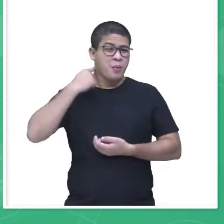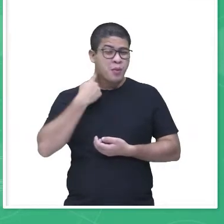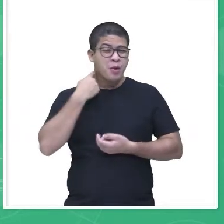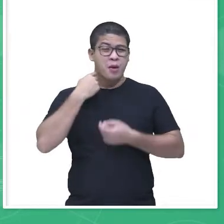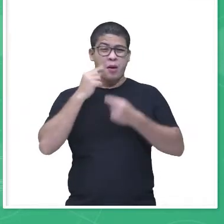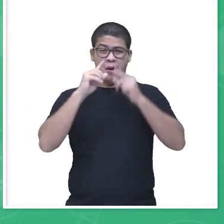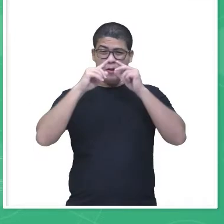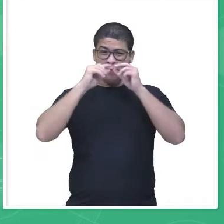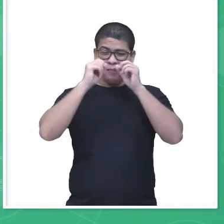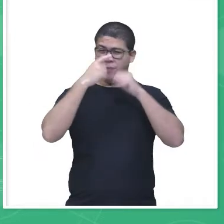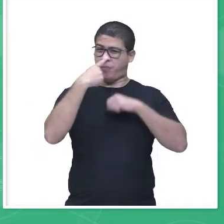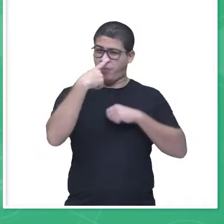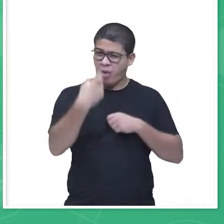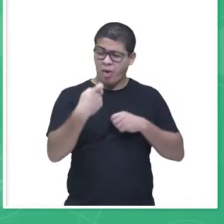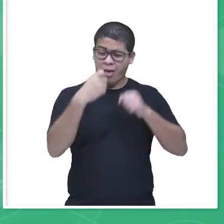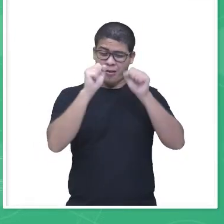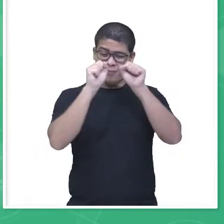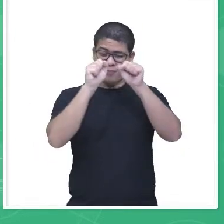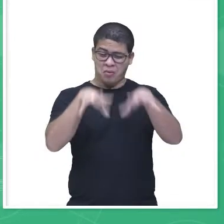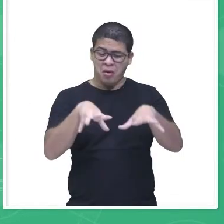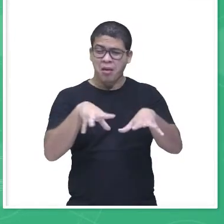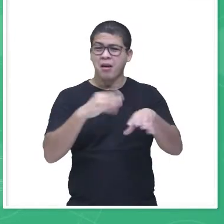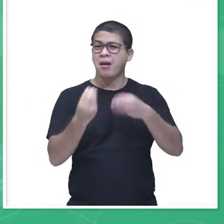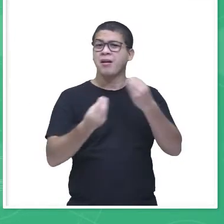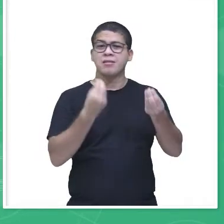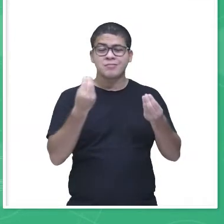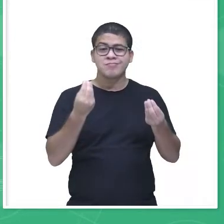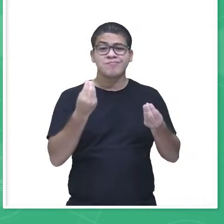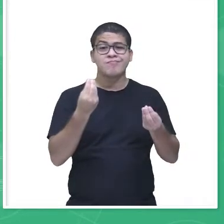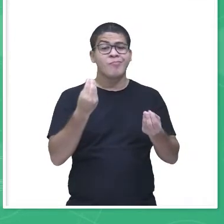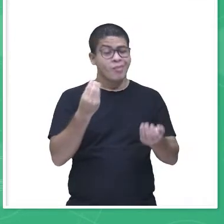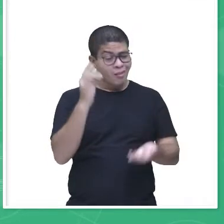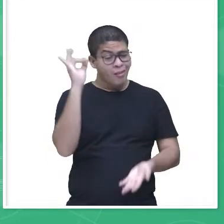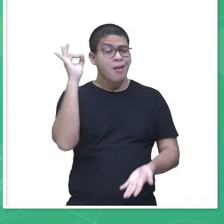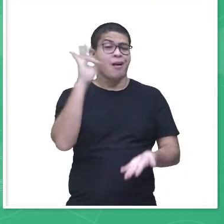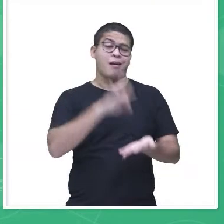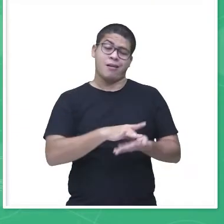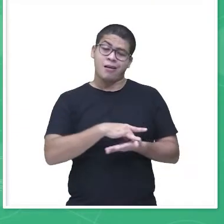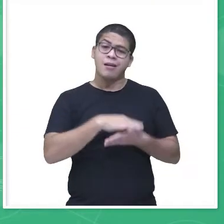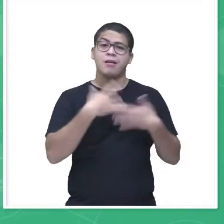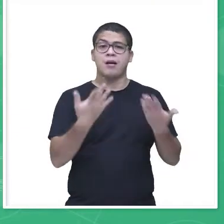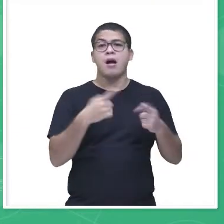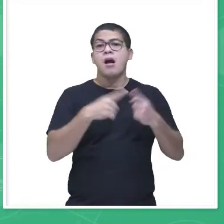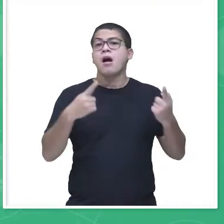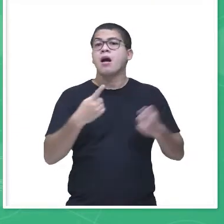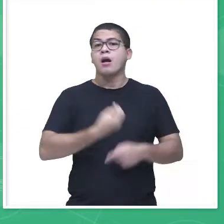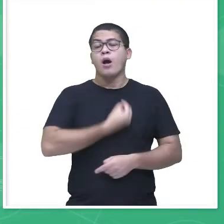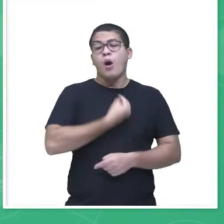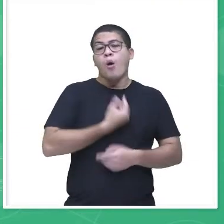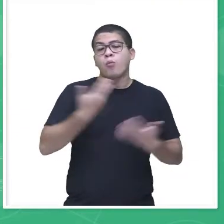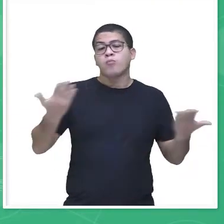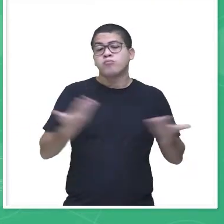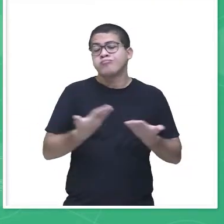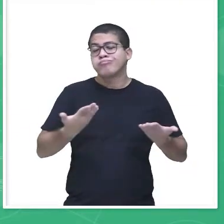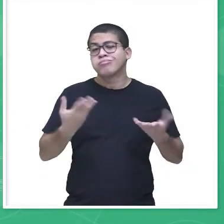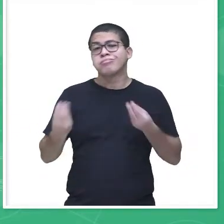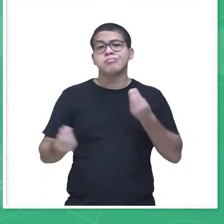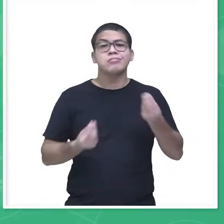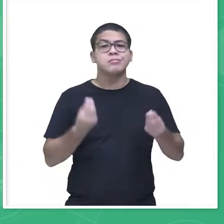água, certo? Então, esse é um fato hoje em dia que é ocasionado pelo